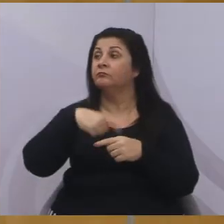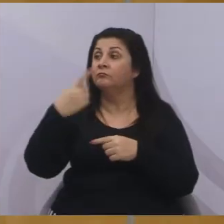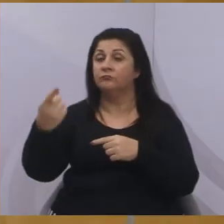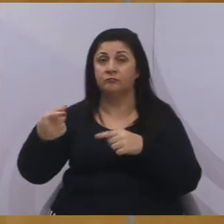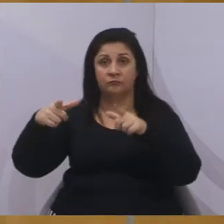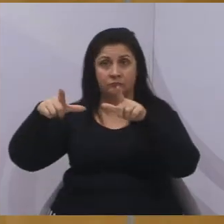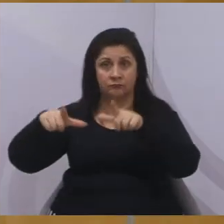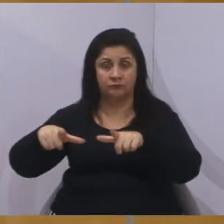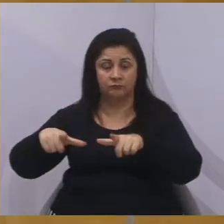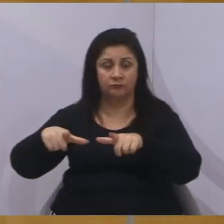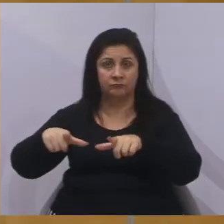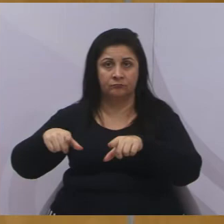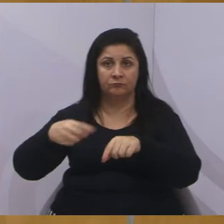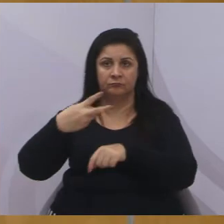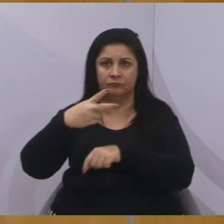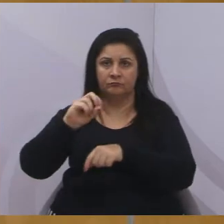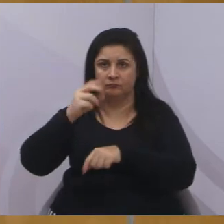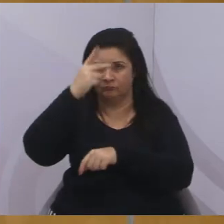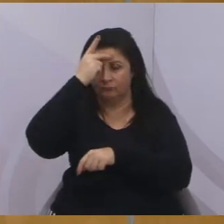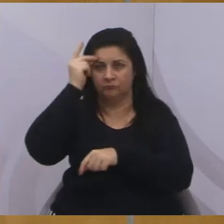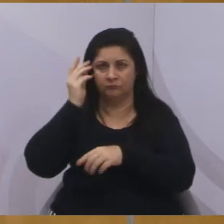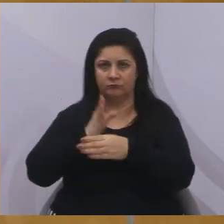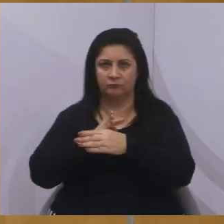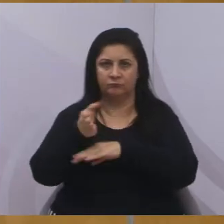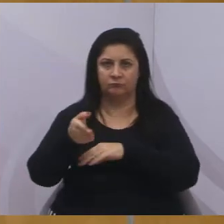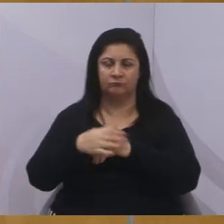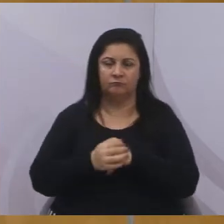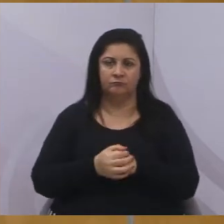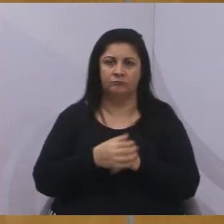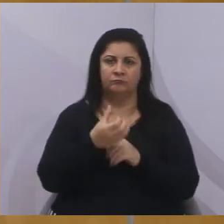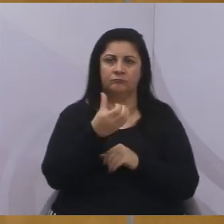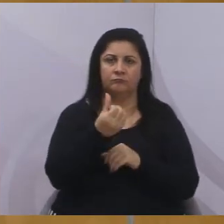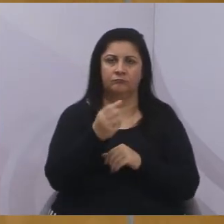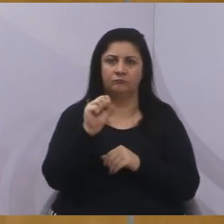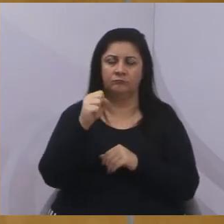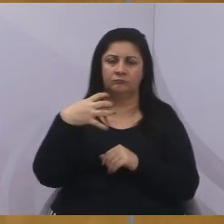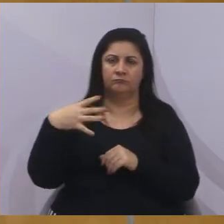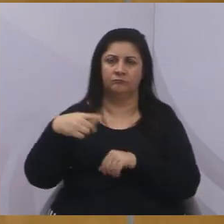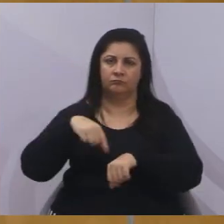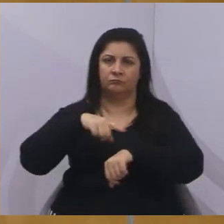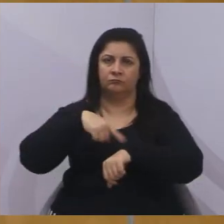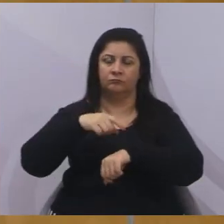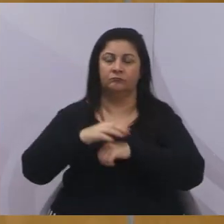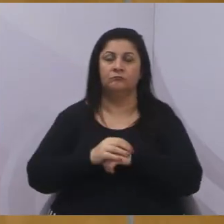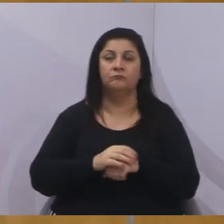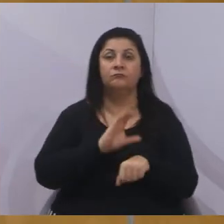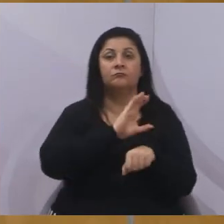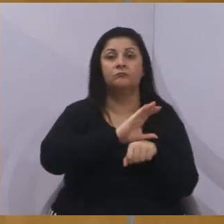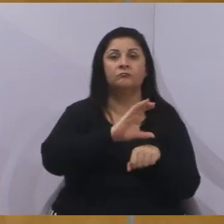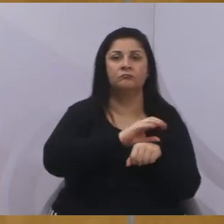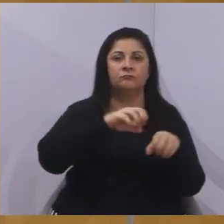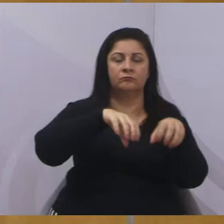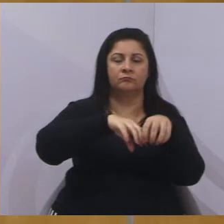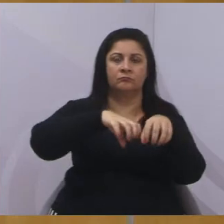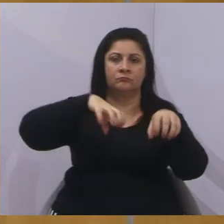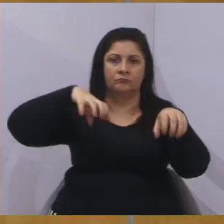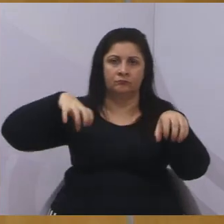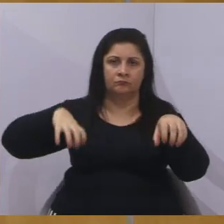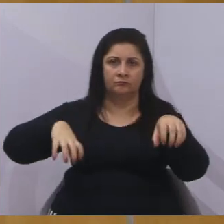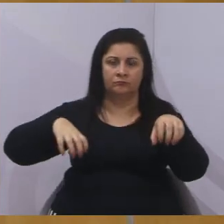foram 20 participantes, com 684 horas, e cursos EAD